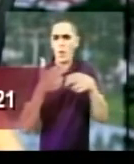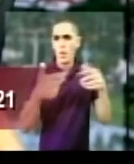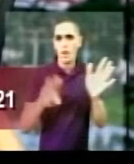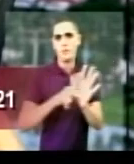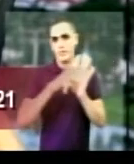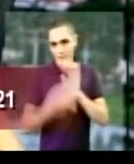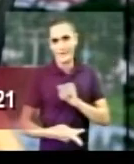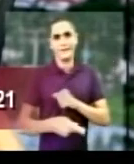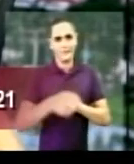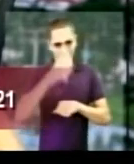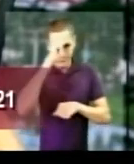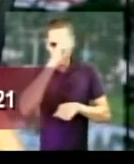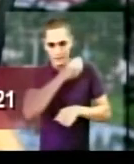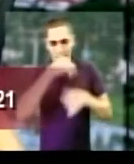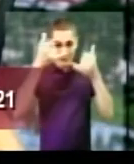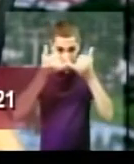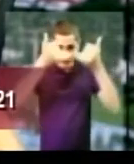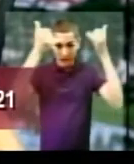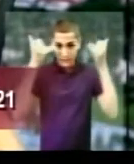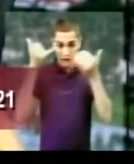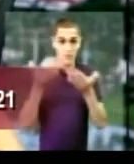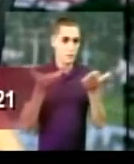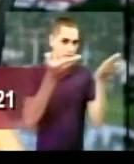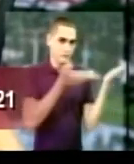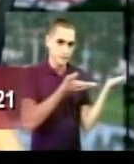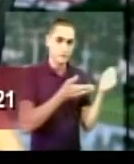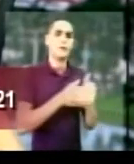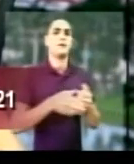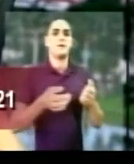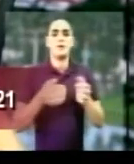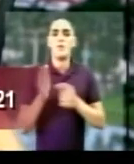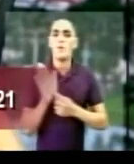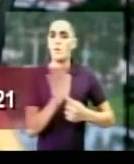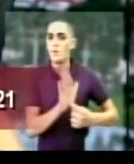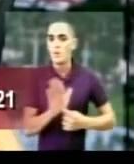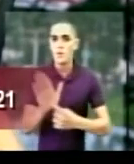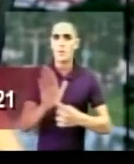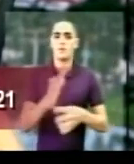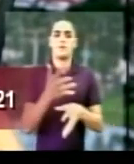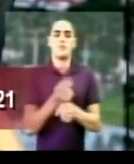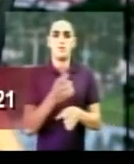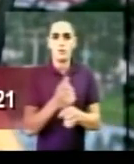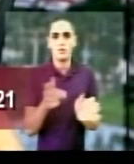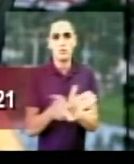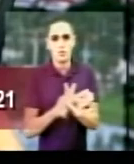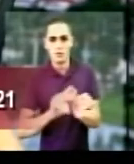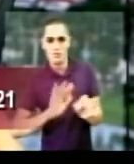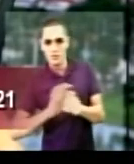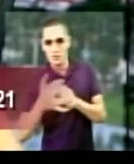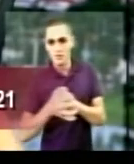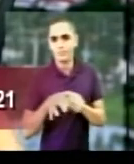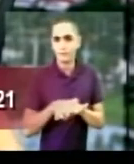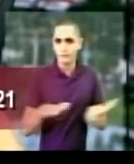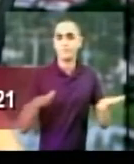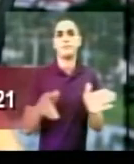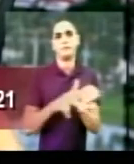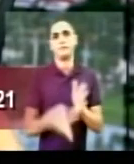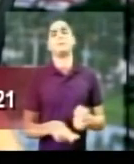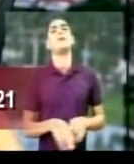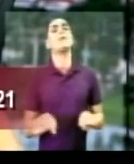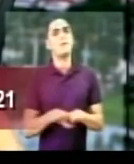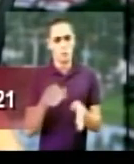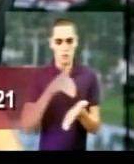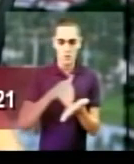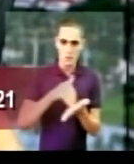Preto, Andréia Negri, que vai apresentar os dados da pandemia na cidade. Também do secretário de Saúde, Dr.